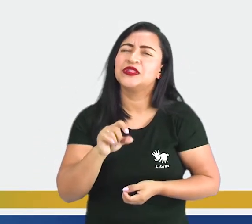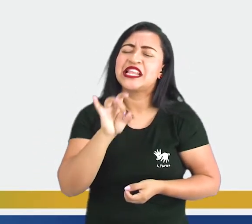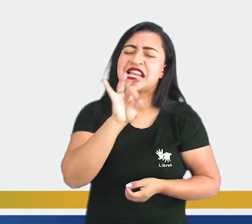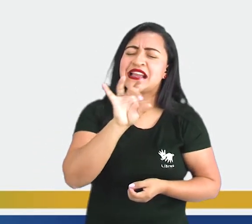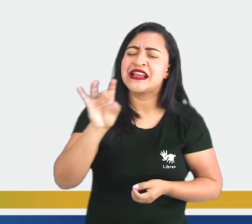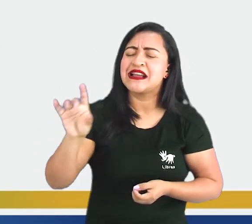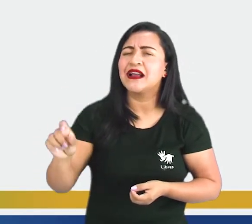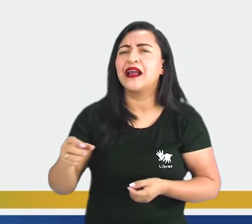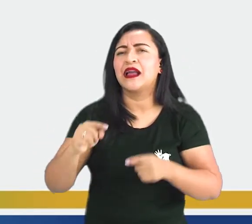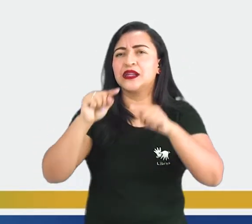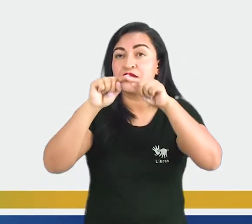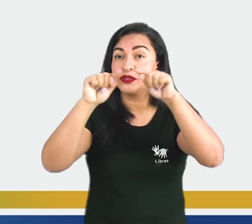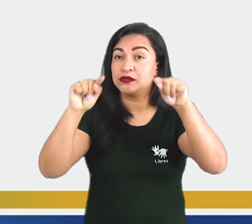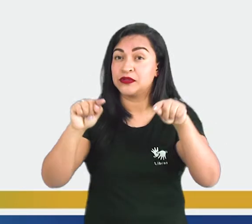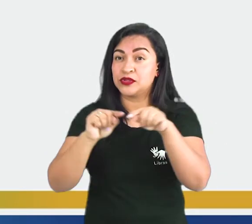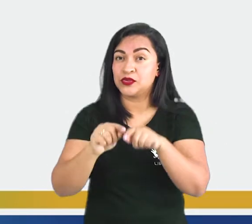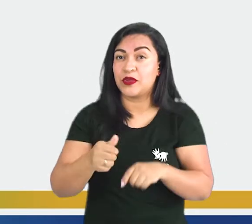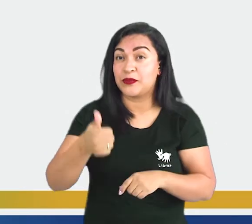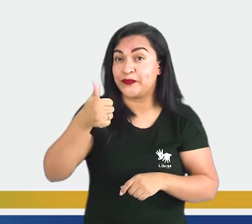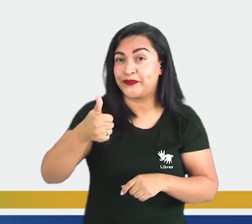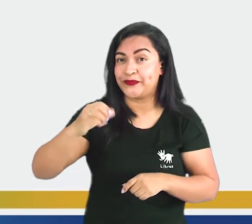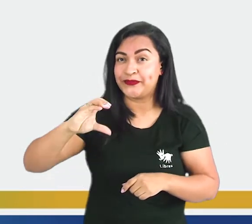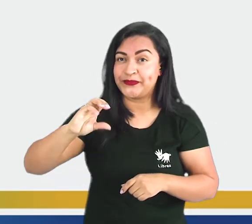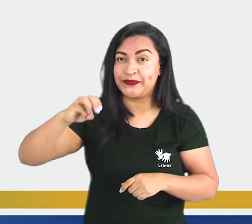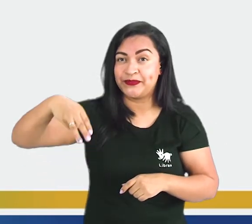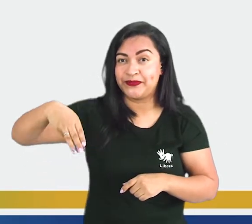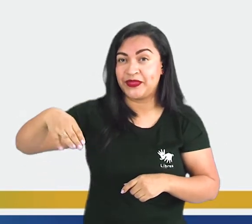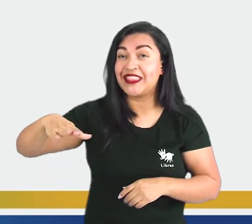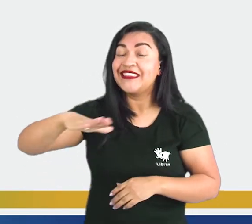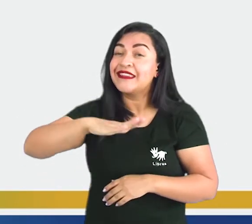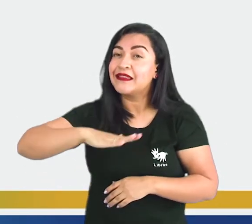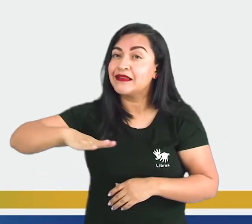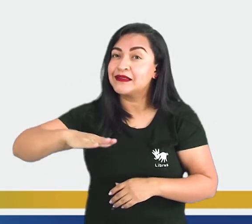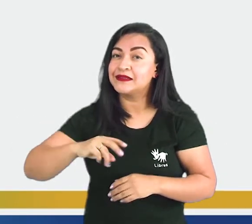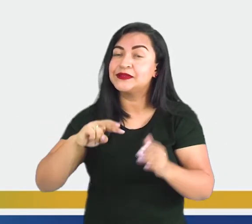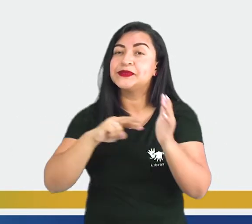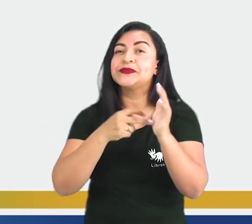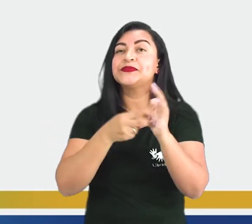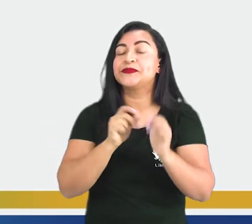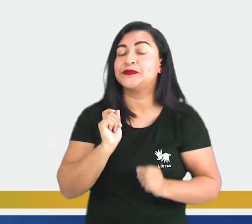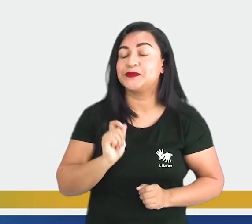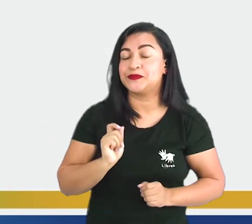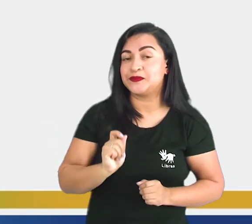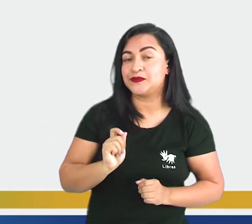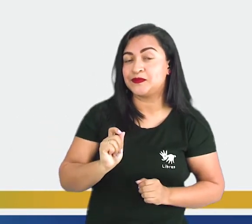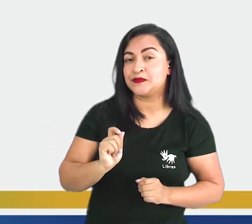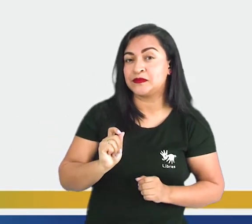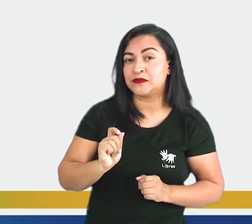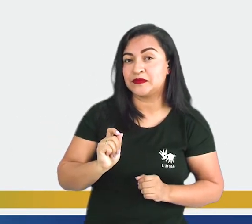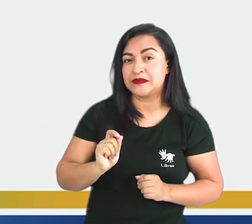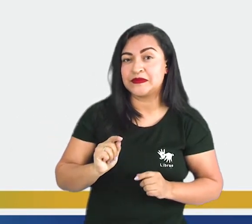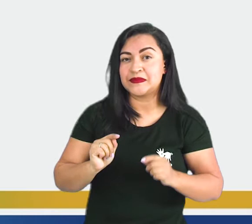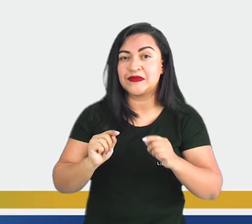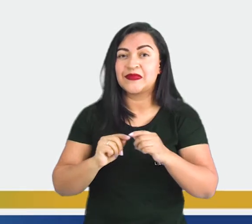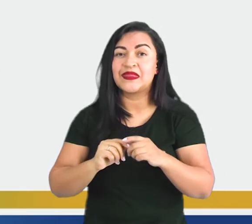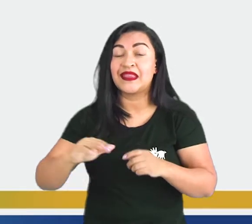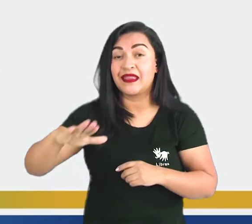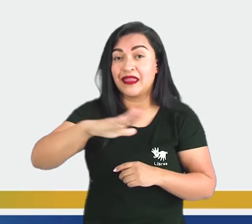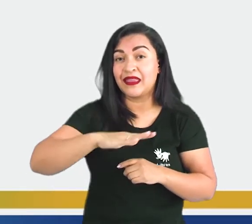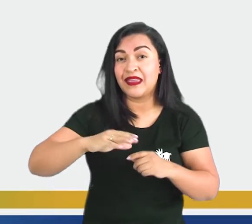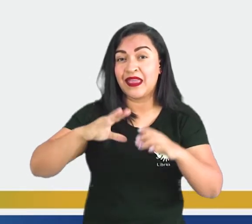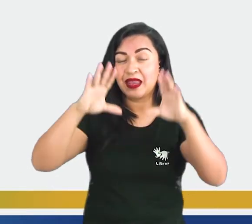quadradinho tem 1 centímetro quadrado de área, isso quer dizer que a área da figura